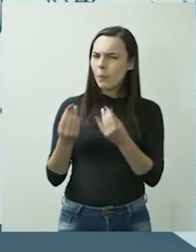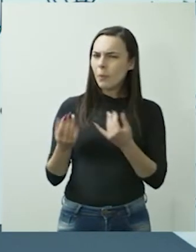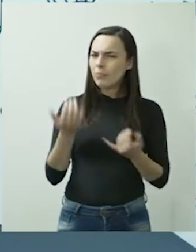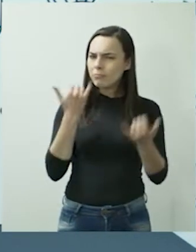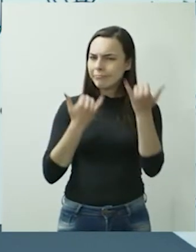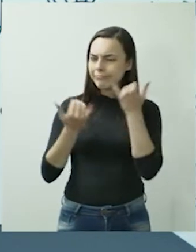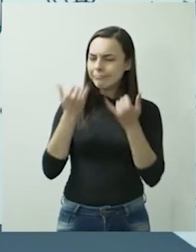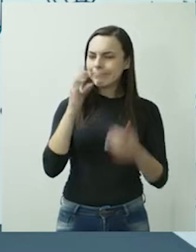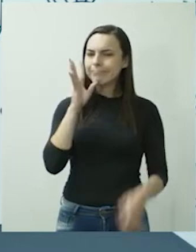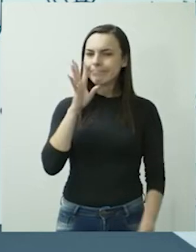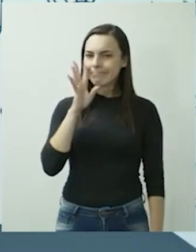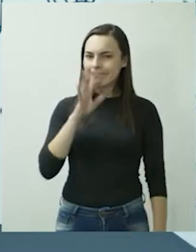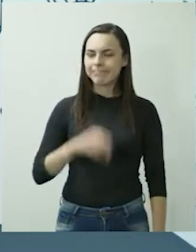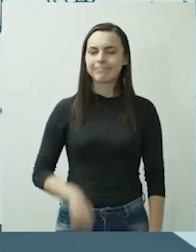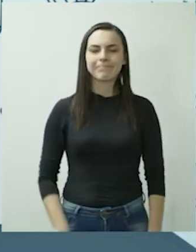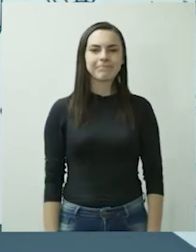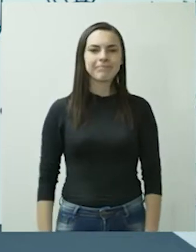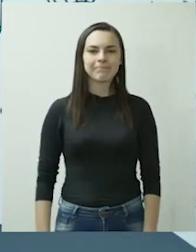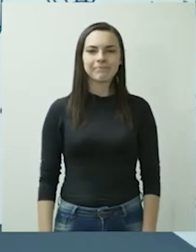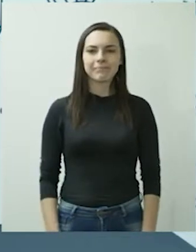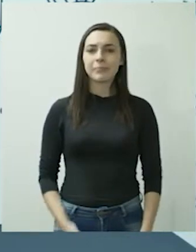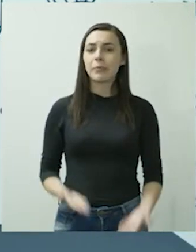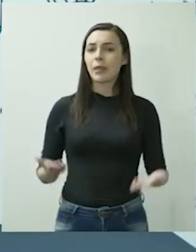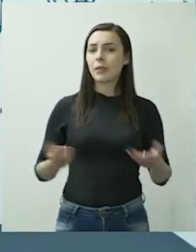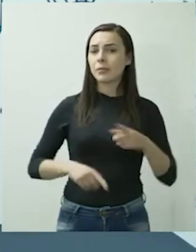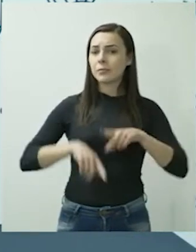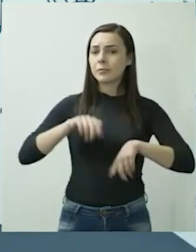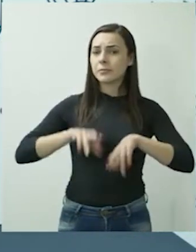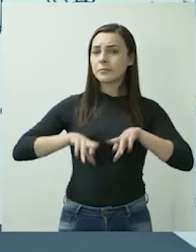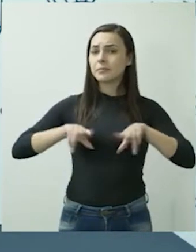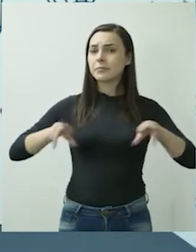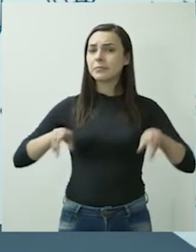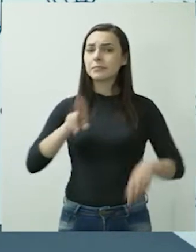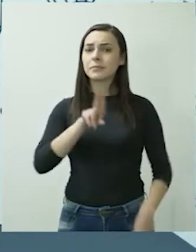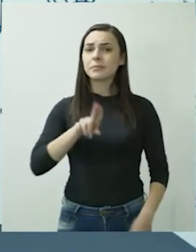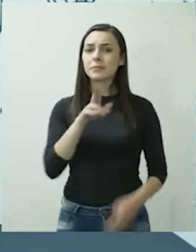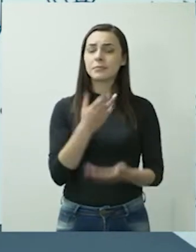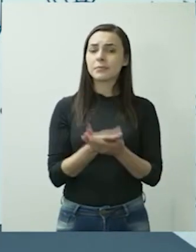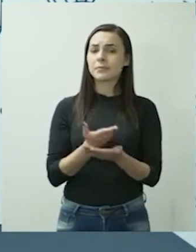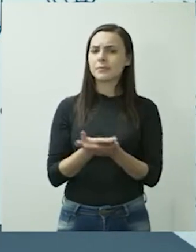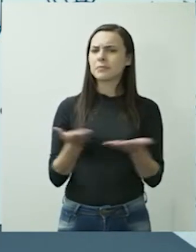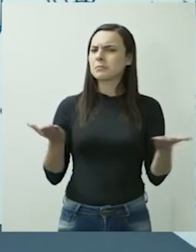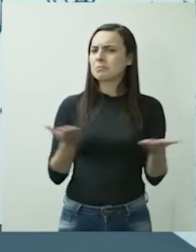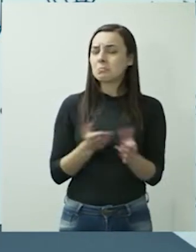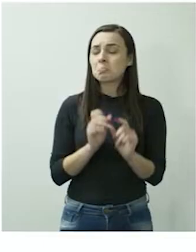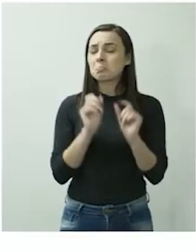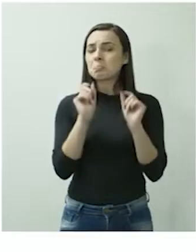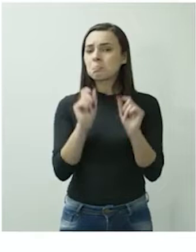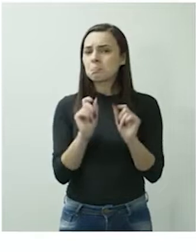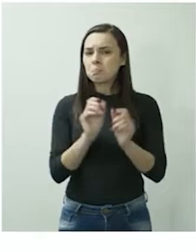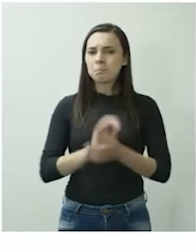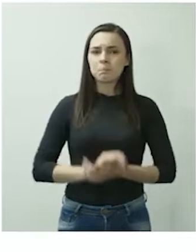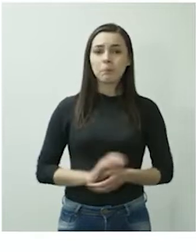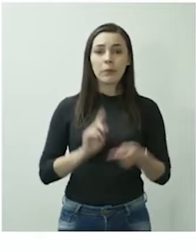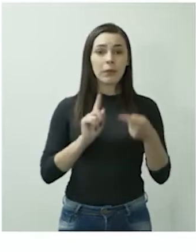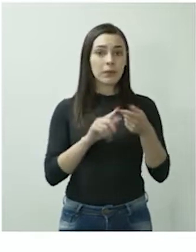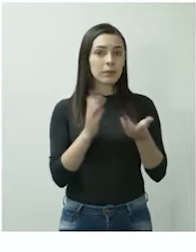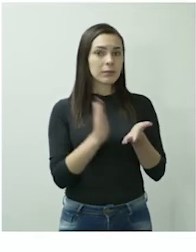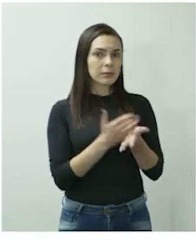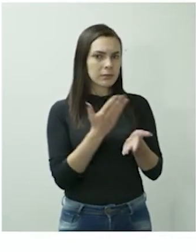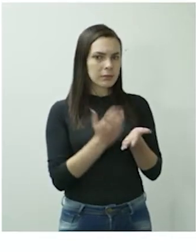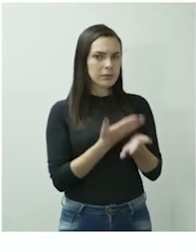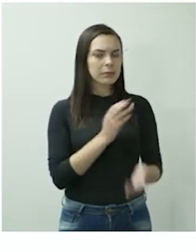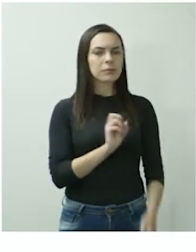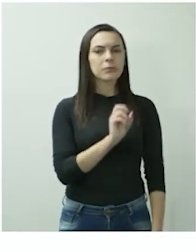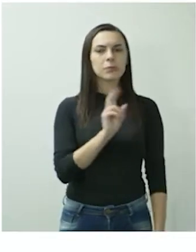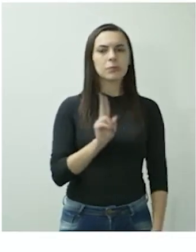muito legais. Então vamos ver materiais que vamos precisar. Quais são esses materiais? O caderno ou a